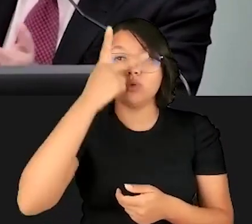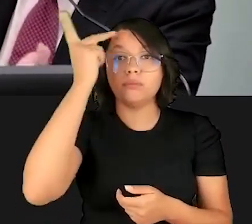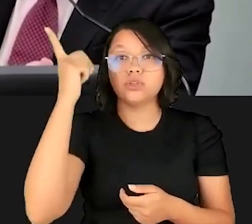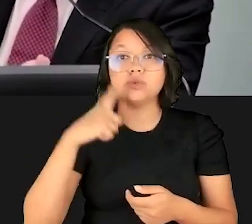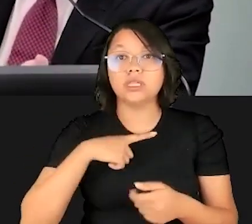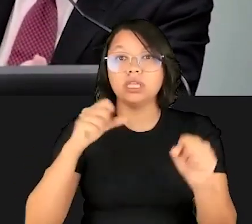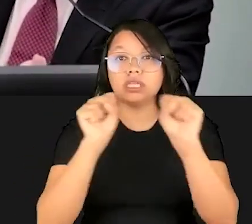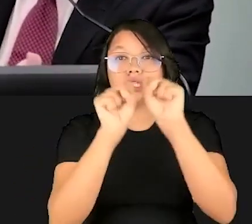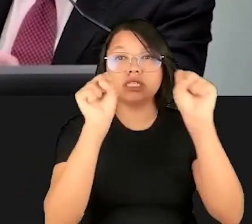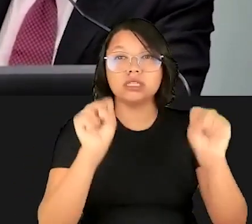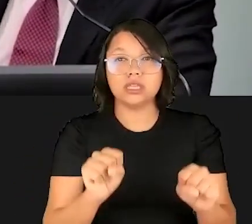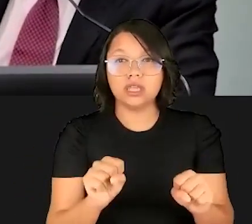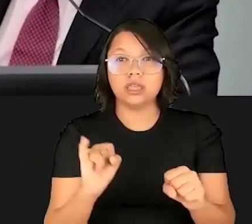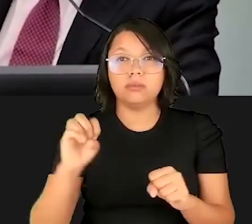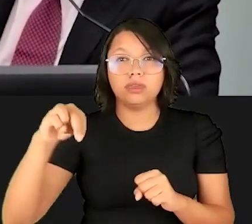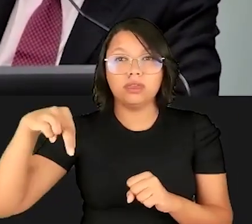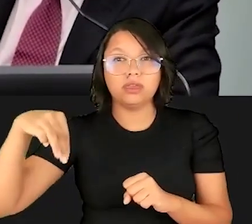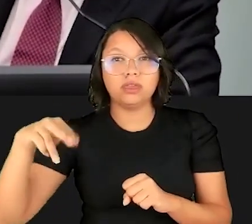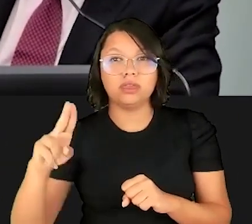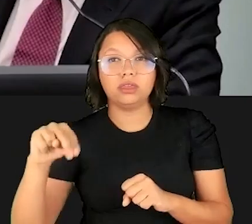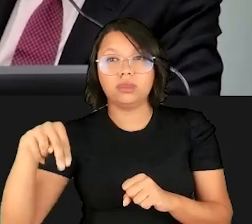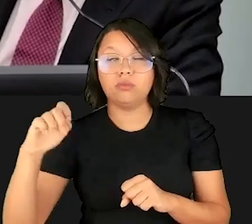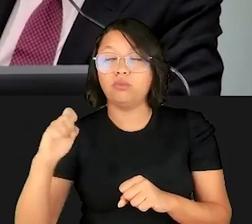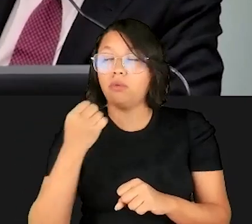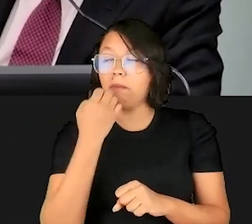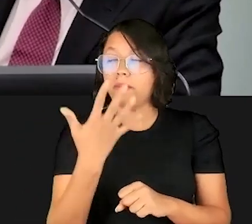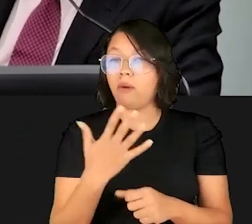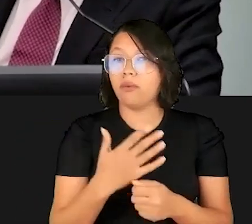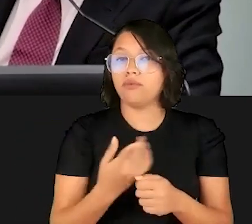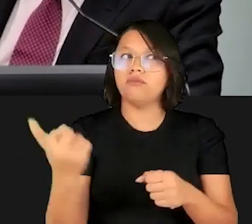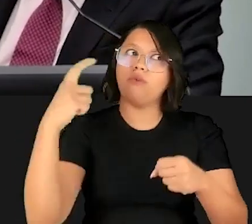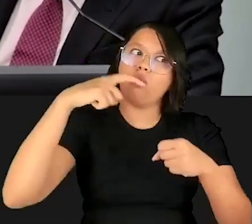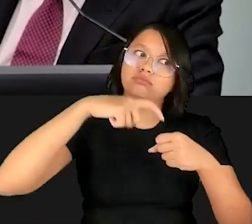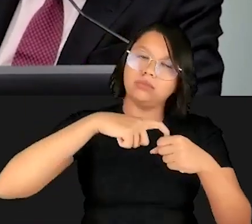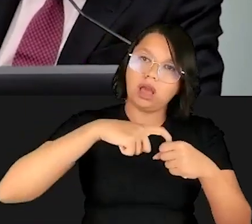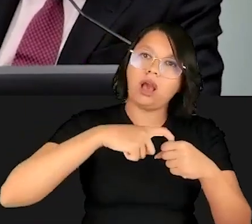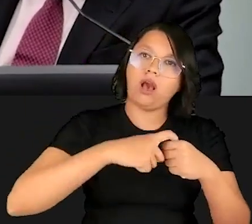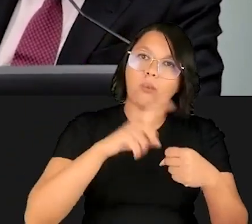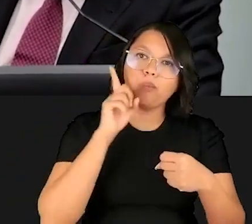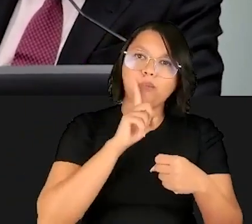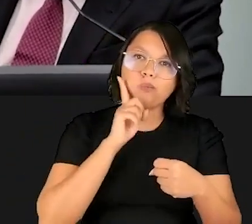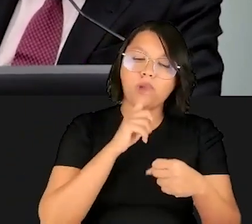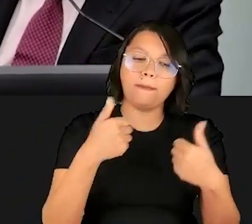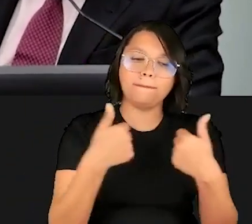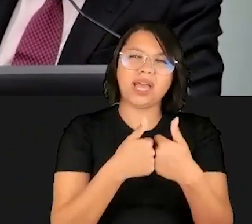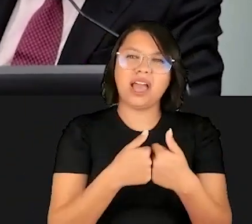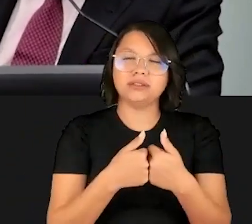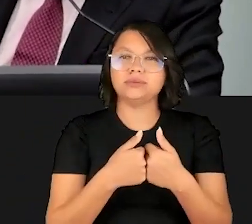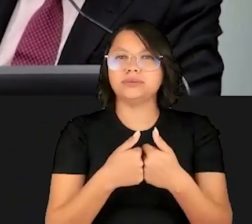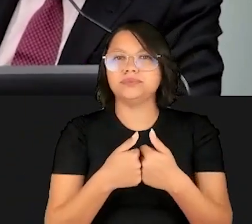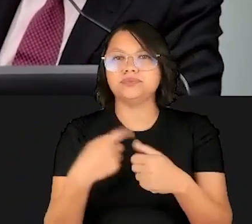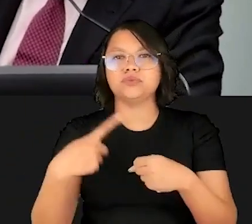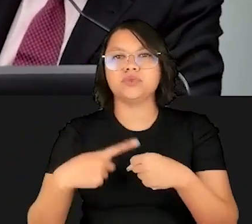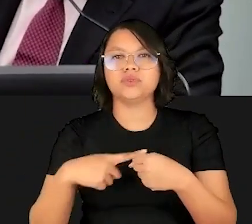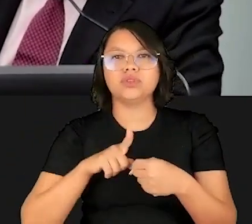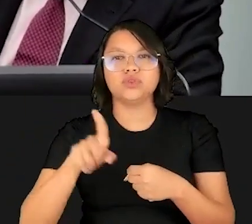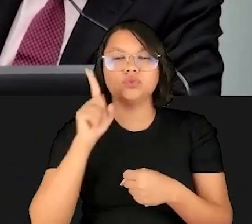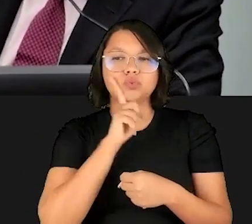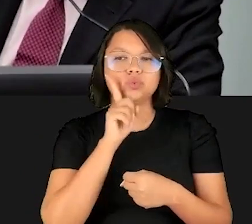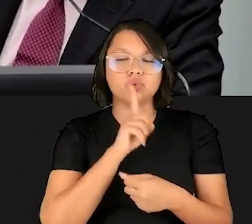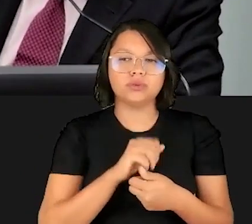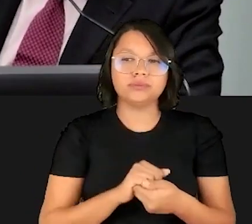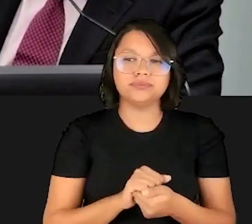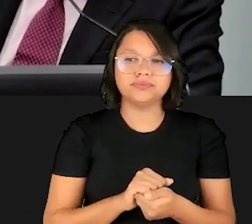imune hiperativado. Eles voltaram em Yale, em Nova York, perto de Nova York, né?